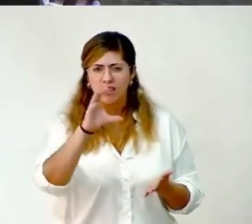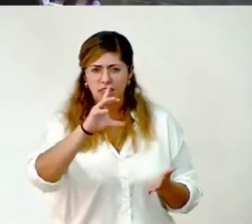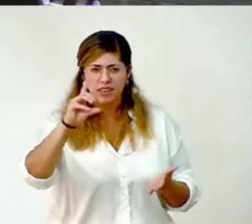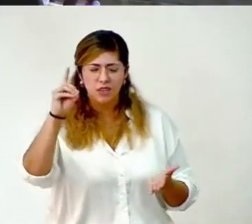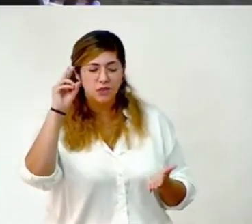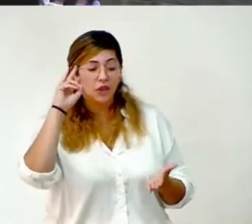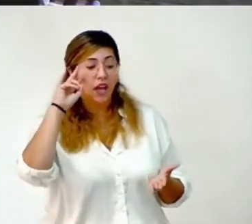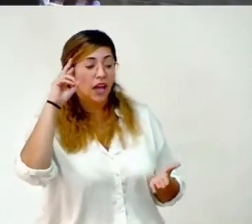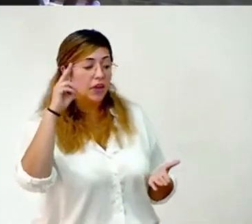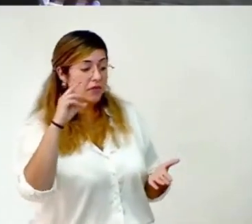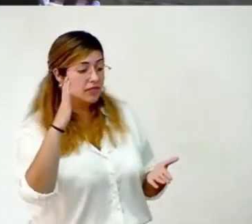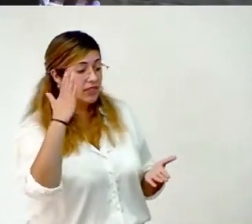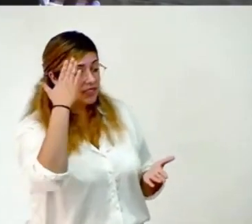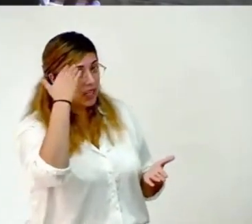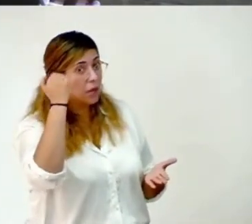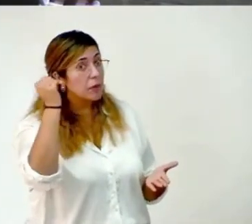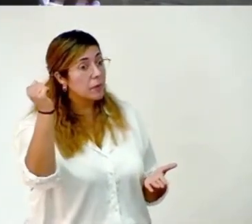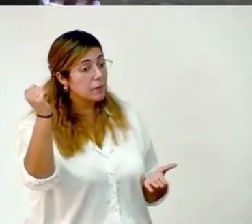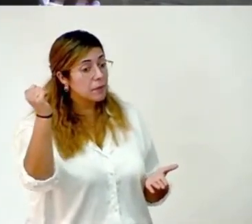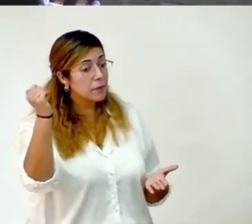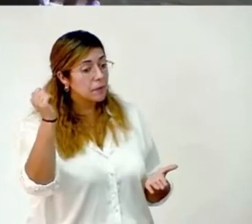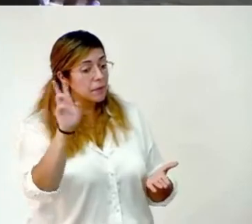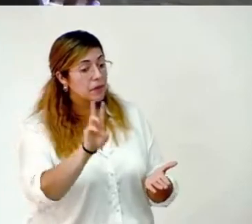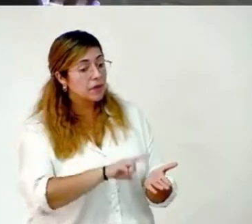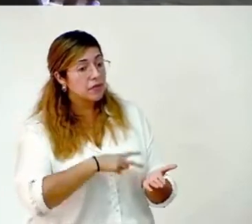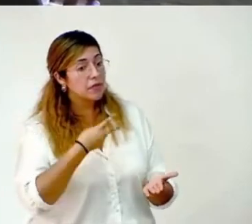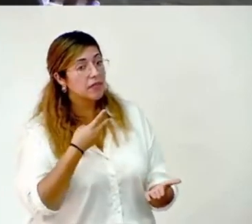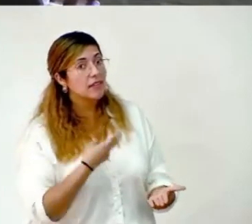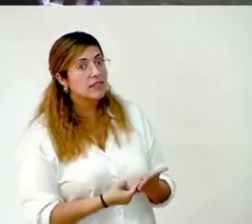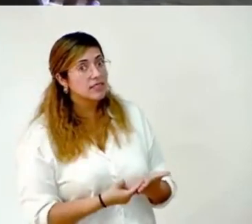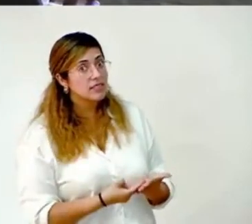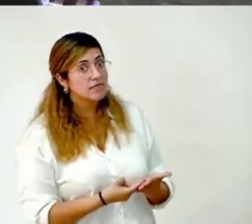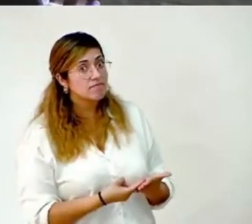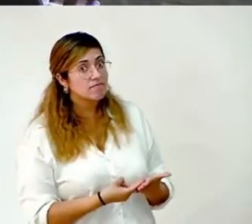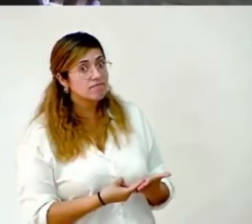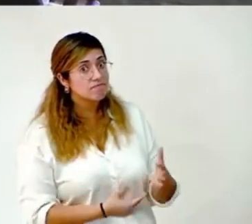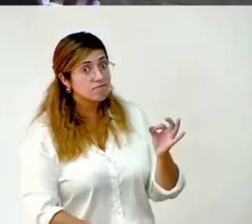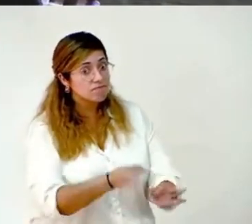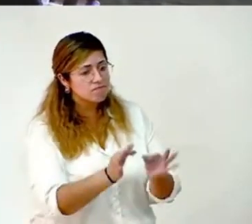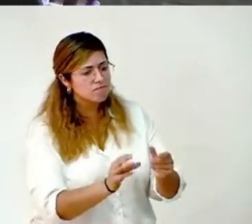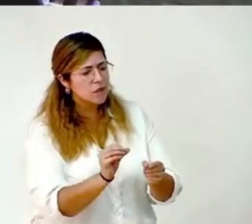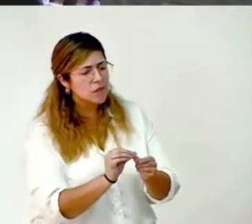sua vida. Porque o natural era vingança, era pagar na mesma moeda.